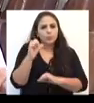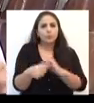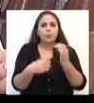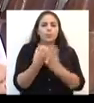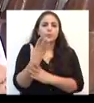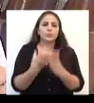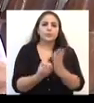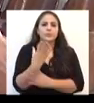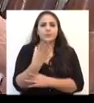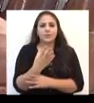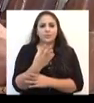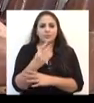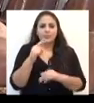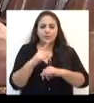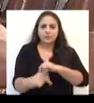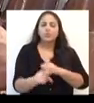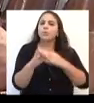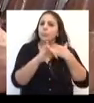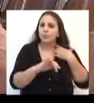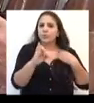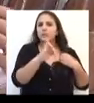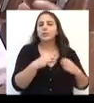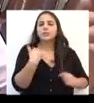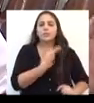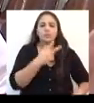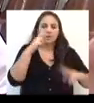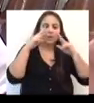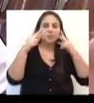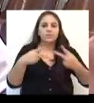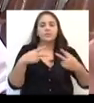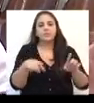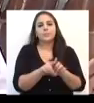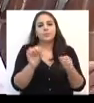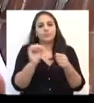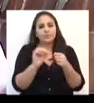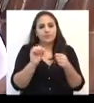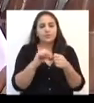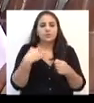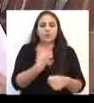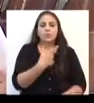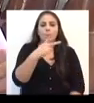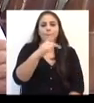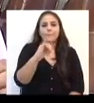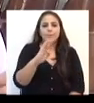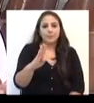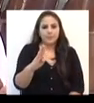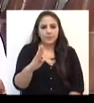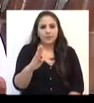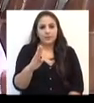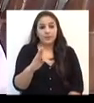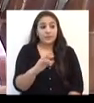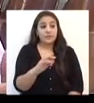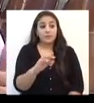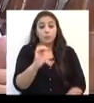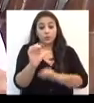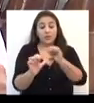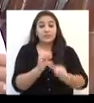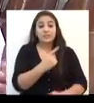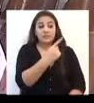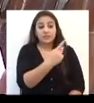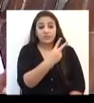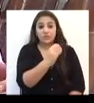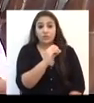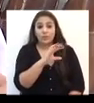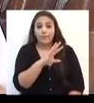produtiva de Passo Fundo, e isso é importante a gente reconhecer. E isso fez com que o nosso PIB passasse de 120 milhões para chegar